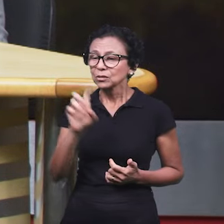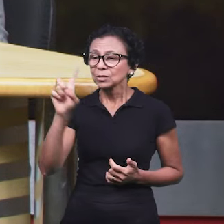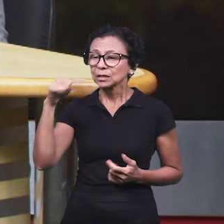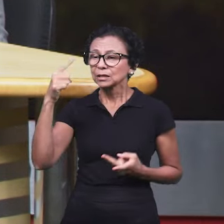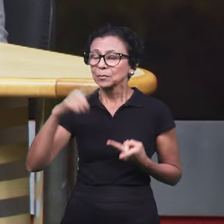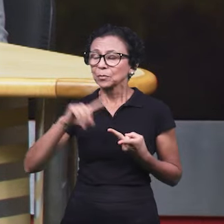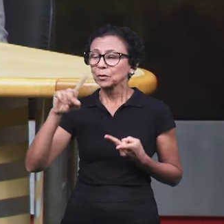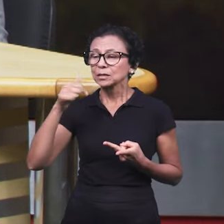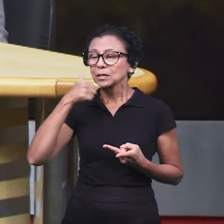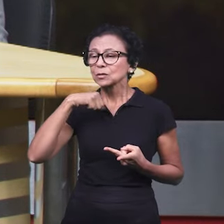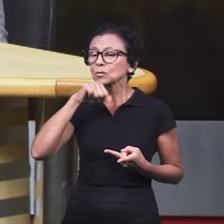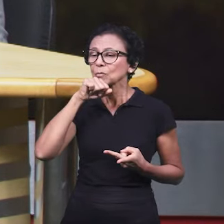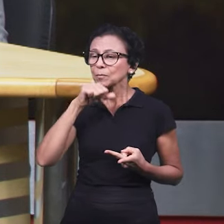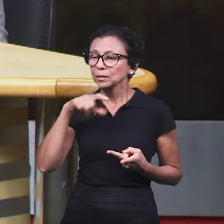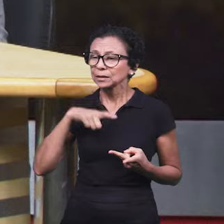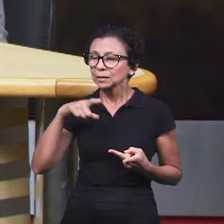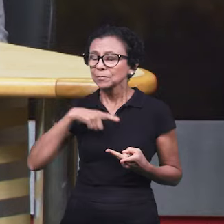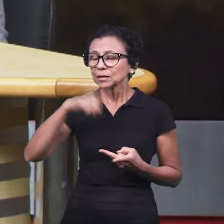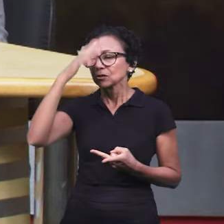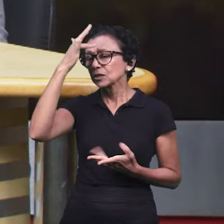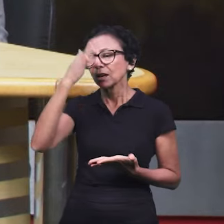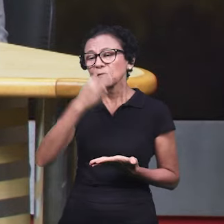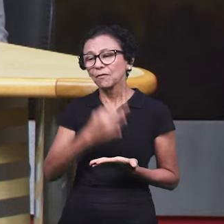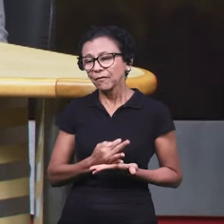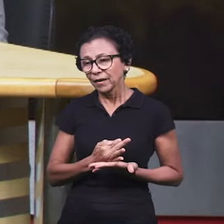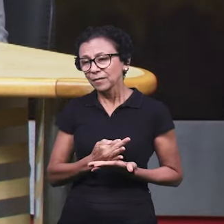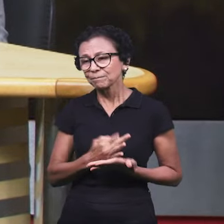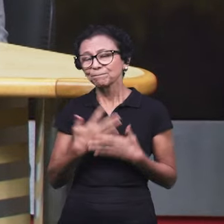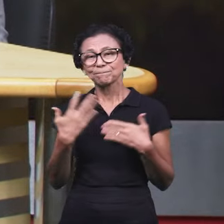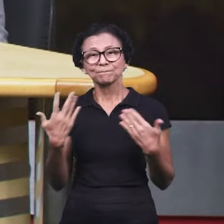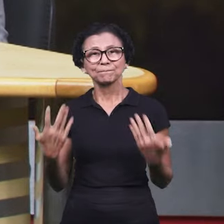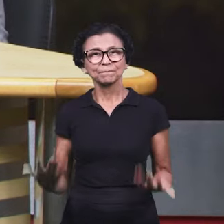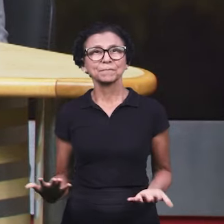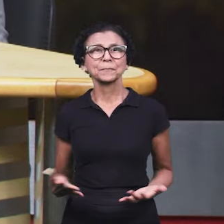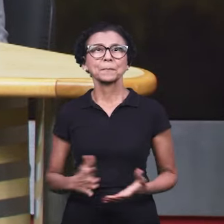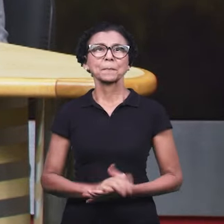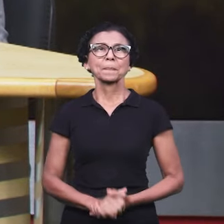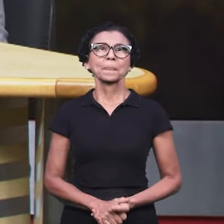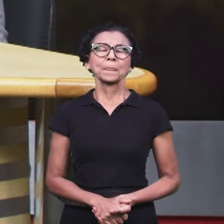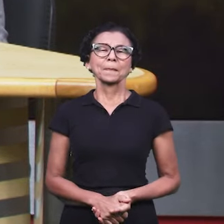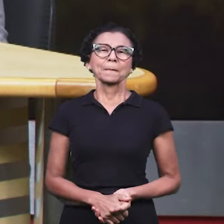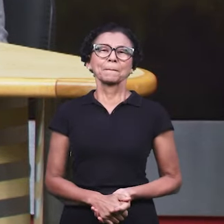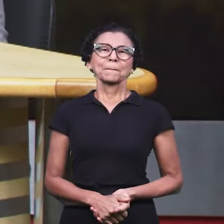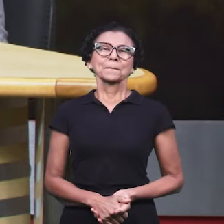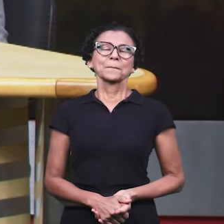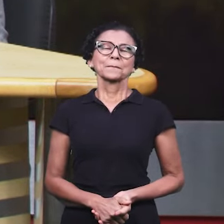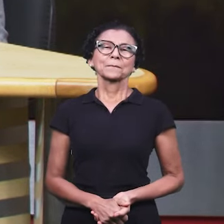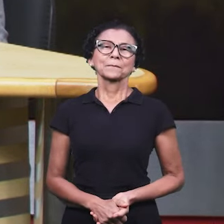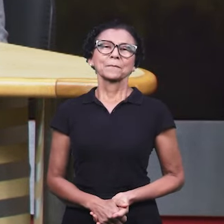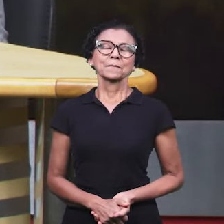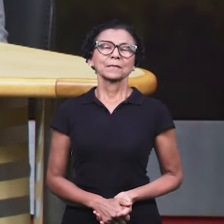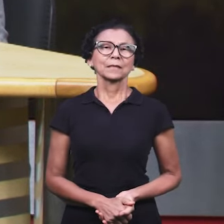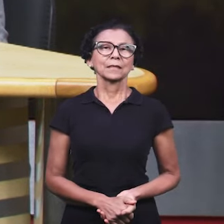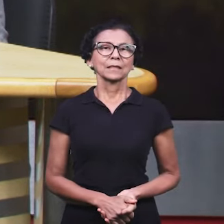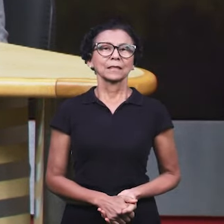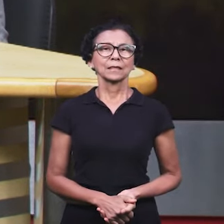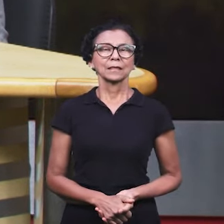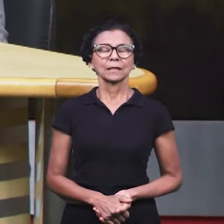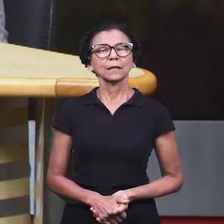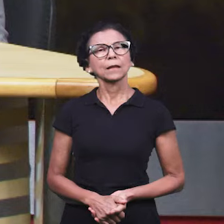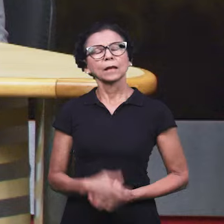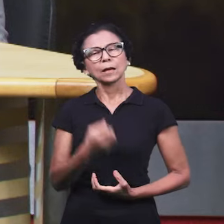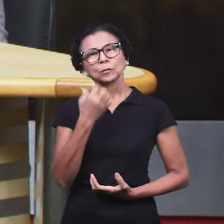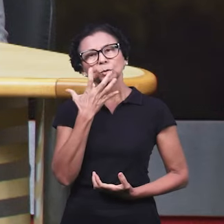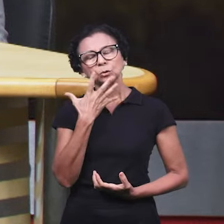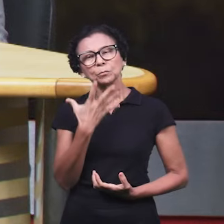estou certo também que habita em ti que bom você poder ser um filho e olhar né para não para não só as